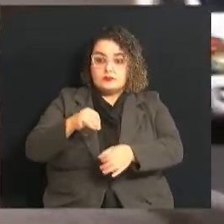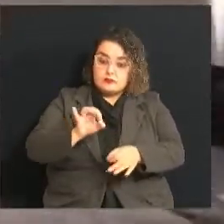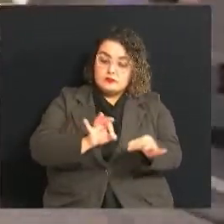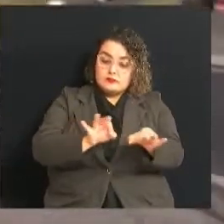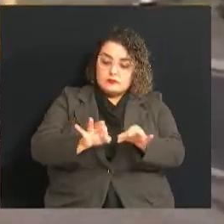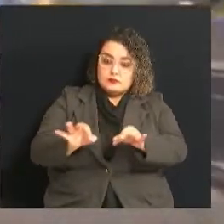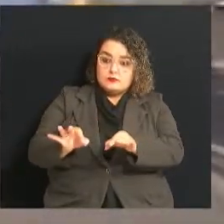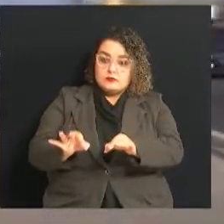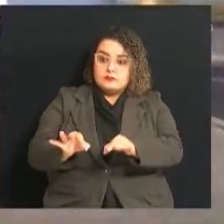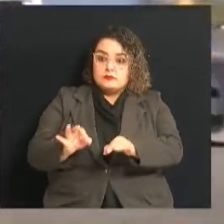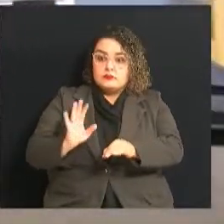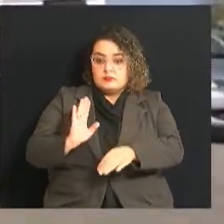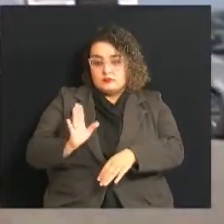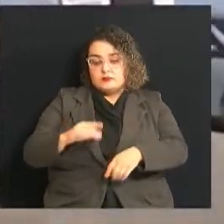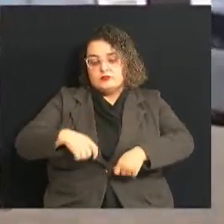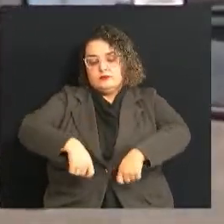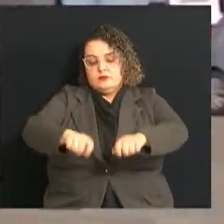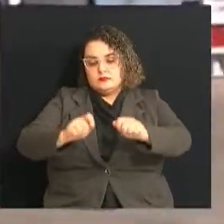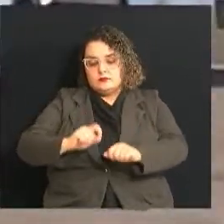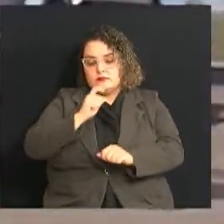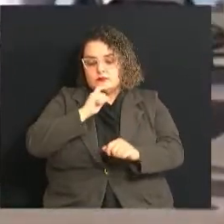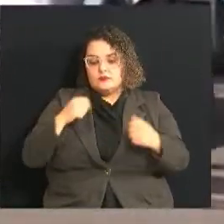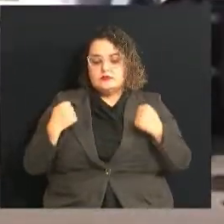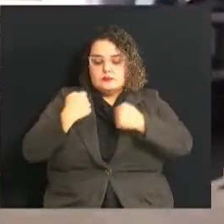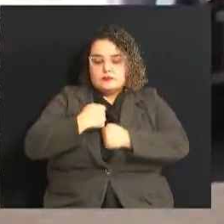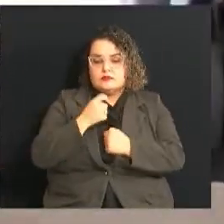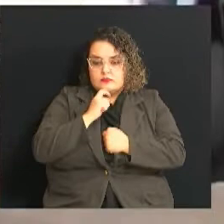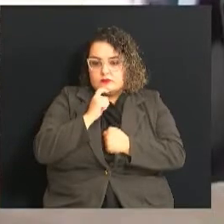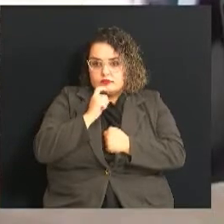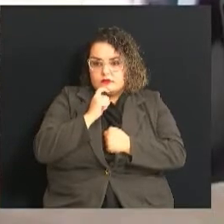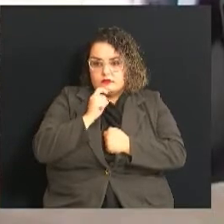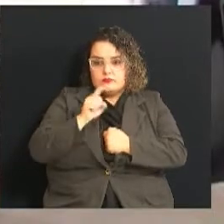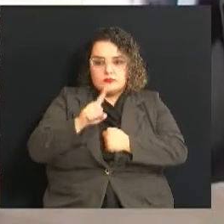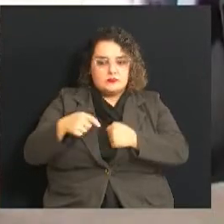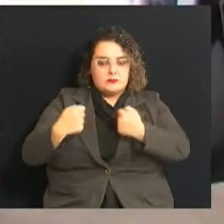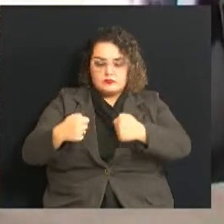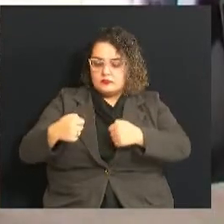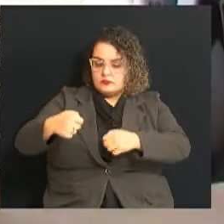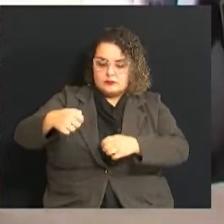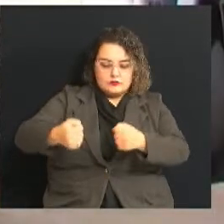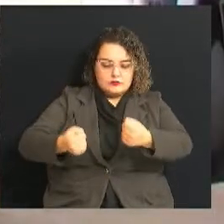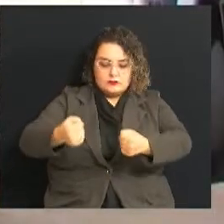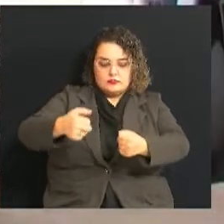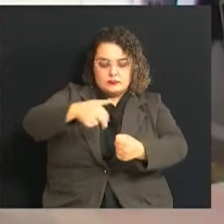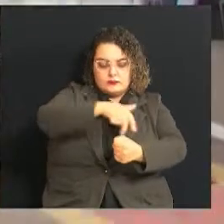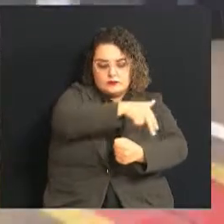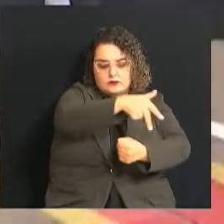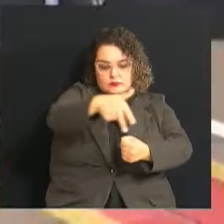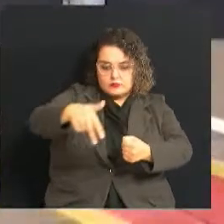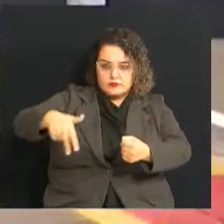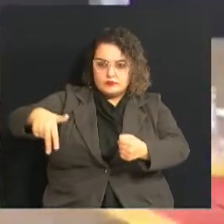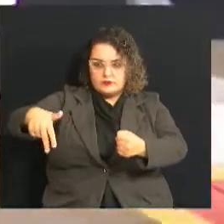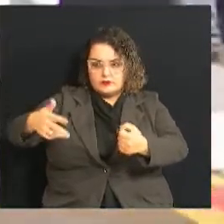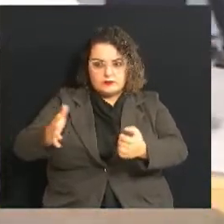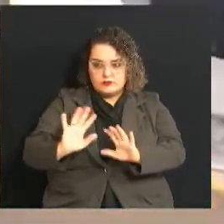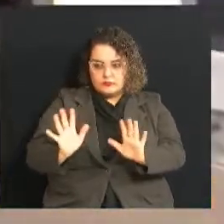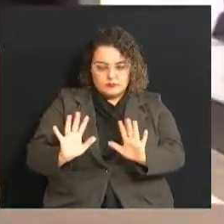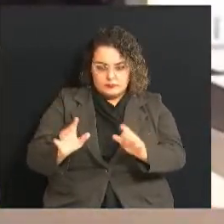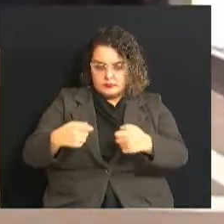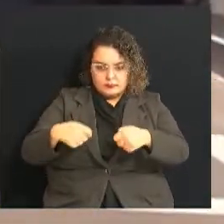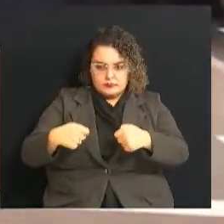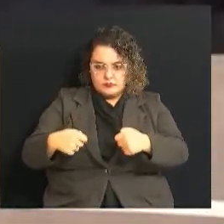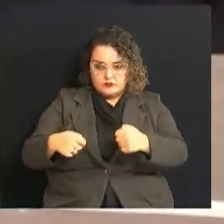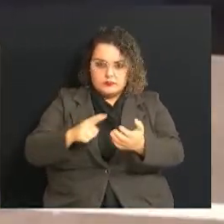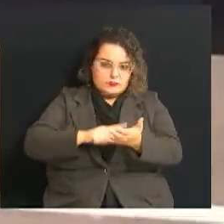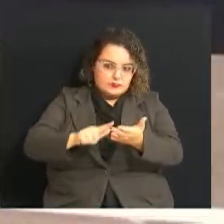deixa reservadinho lá o agasalho, leva, não precisa sair do carro, seguranças daí de higiene sanitária e